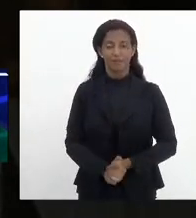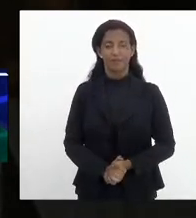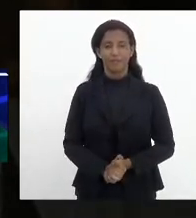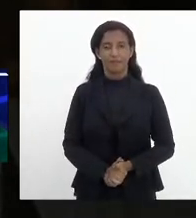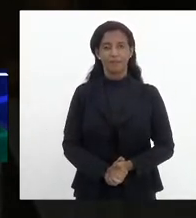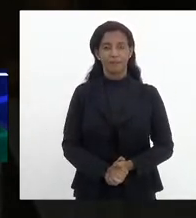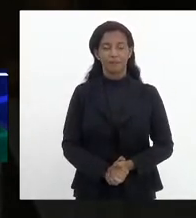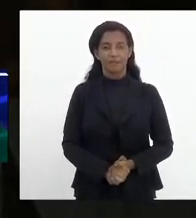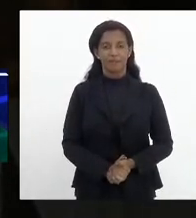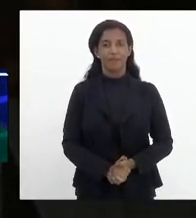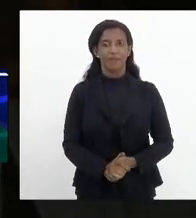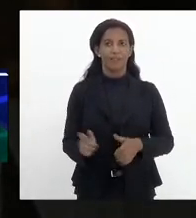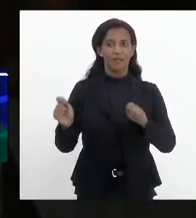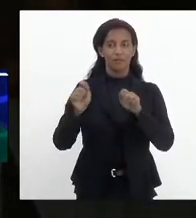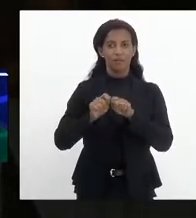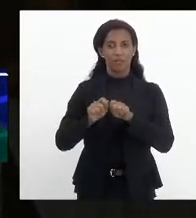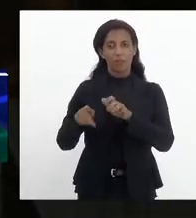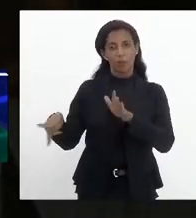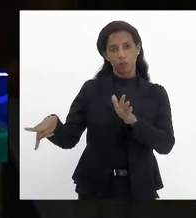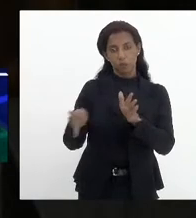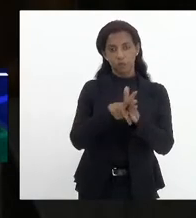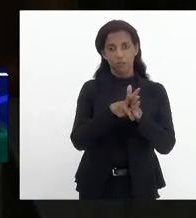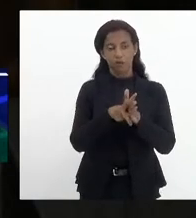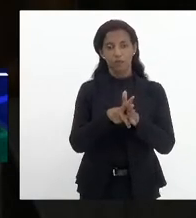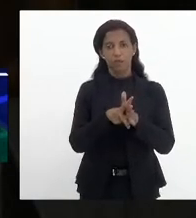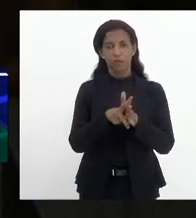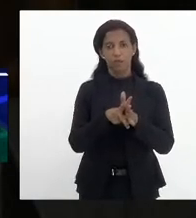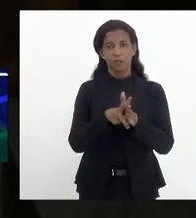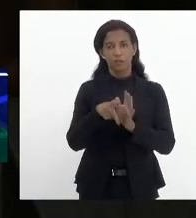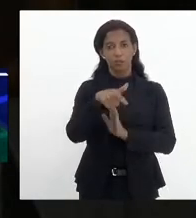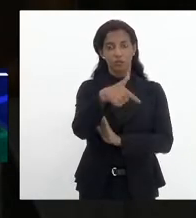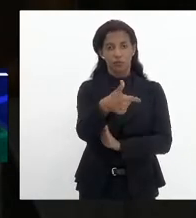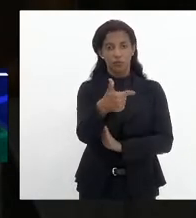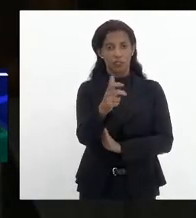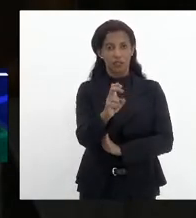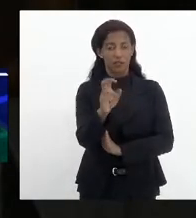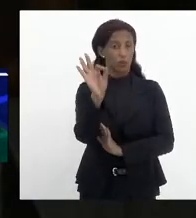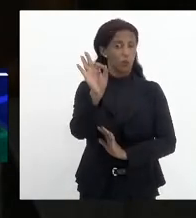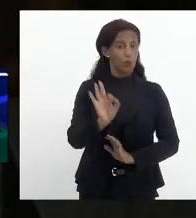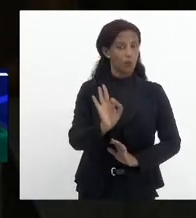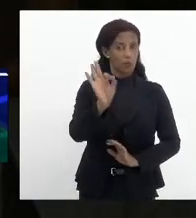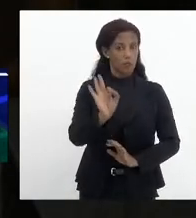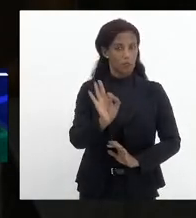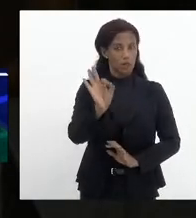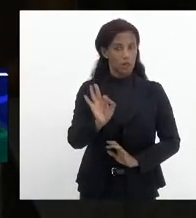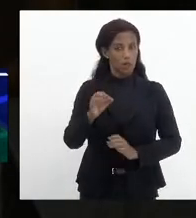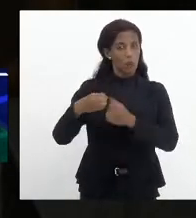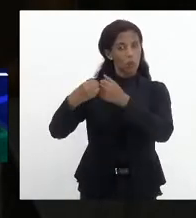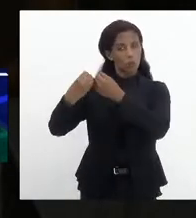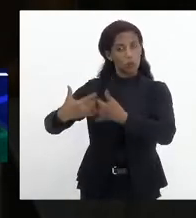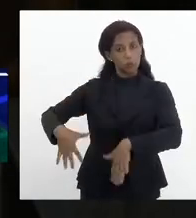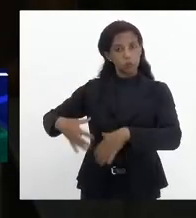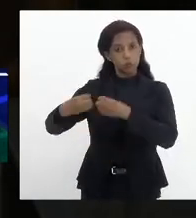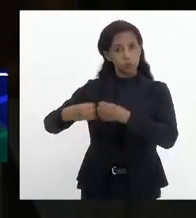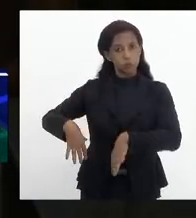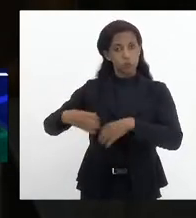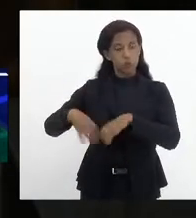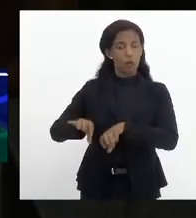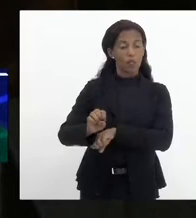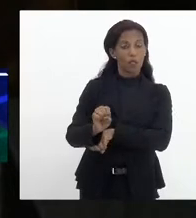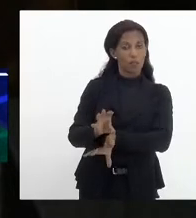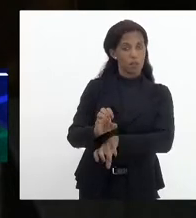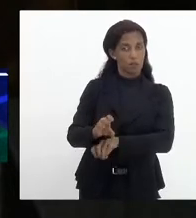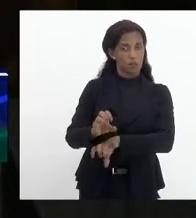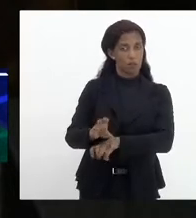do que deve fazer parte dos 25% gastos em